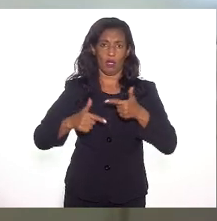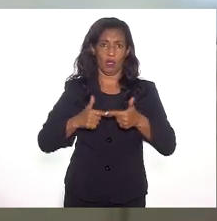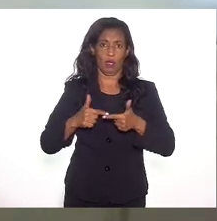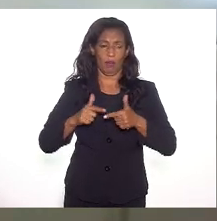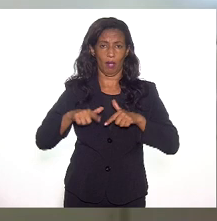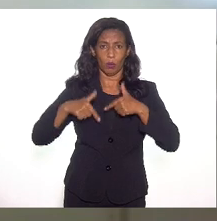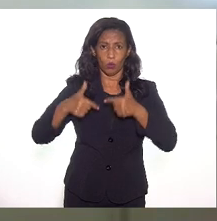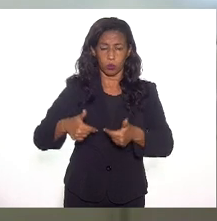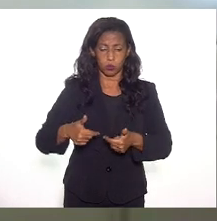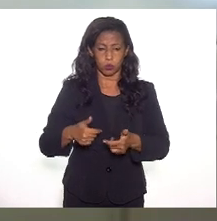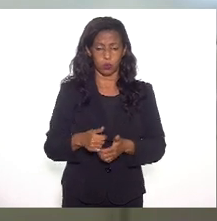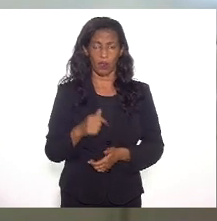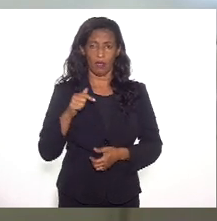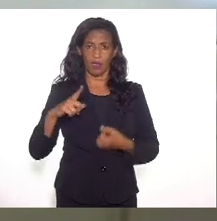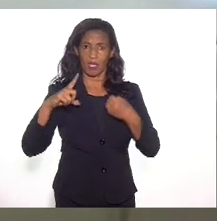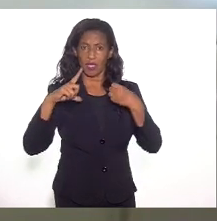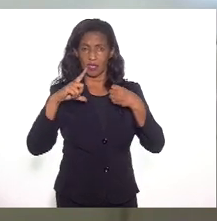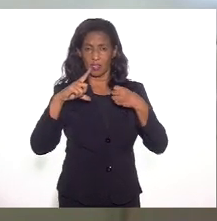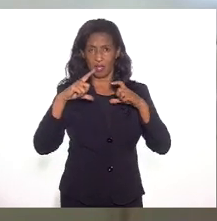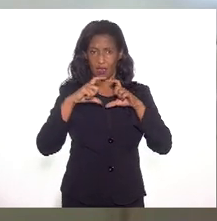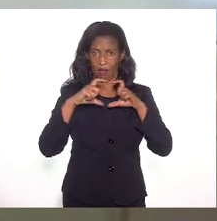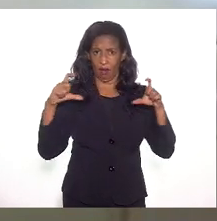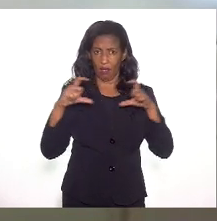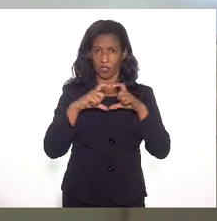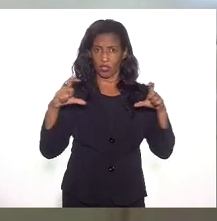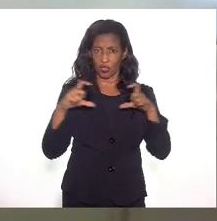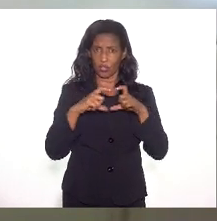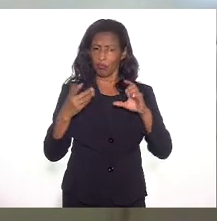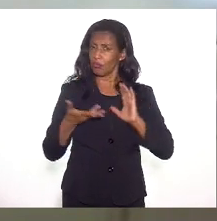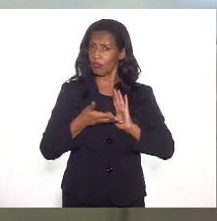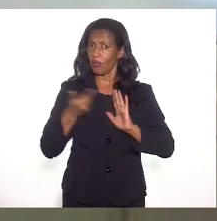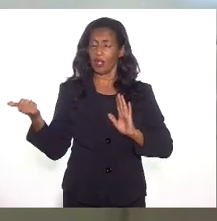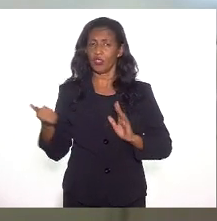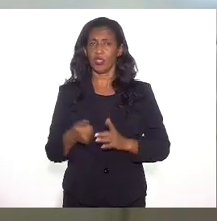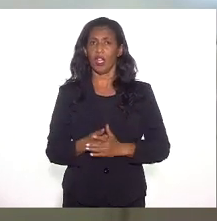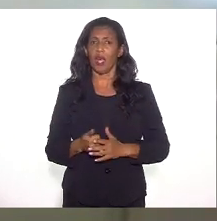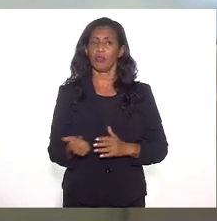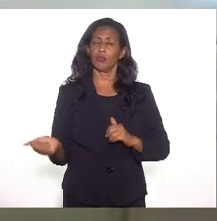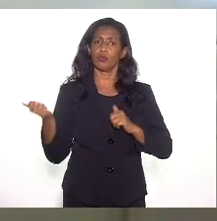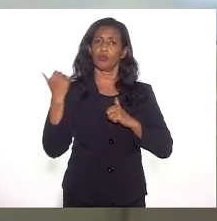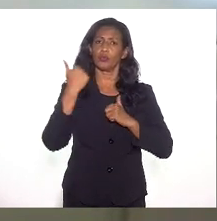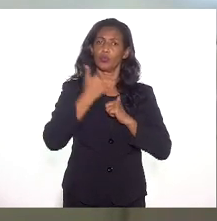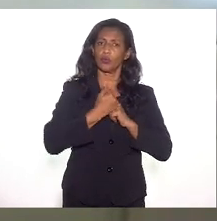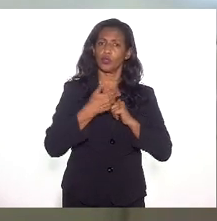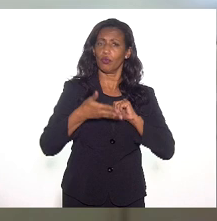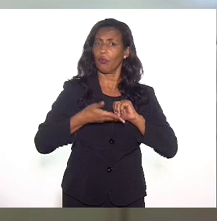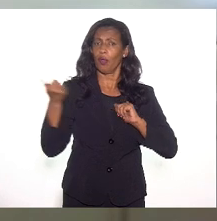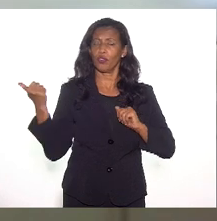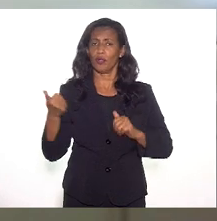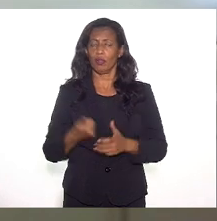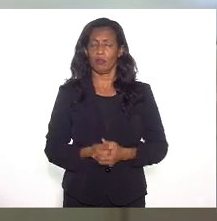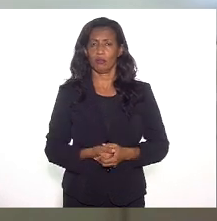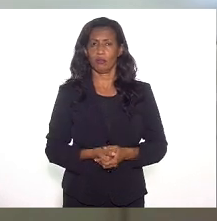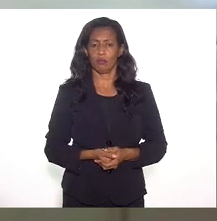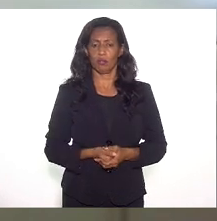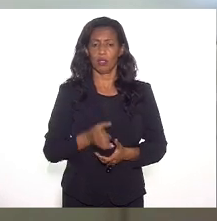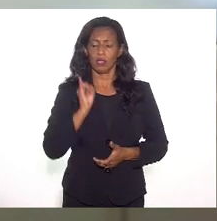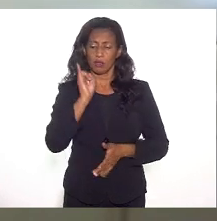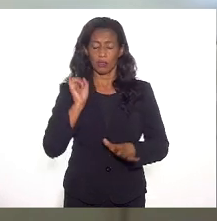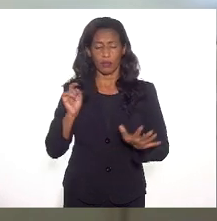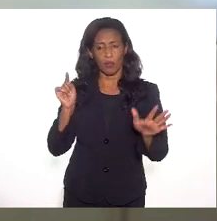Esse artigo, esse parágrafo único, o 3º, já foi retirado no substitutivo. Então, se o senhor